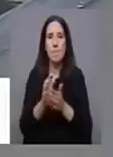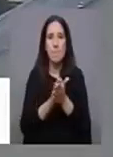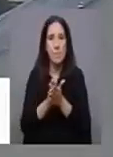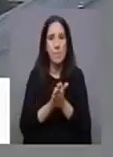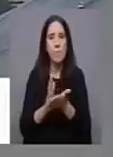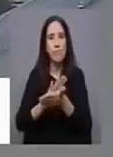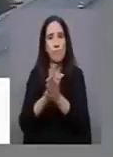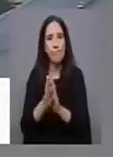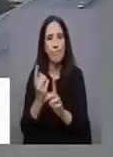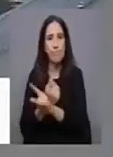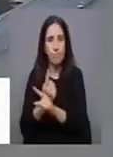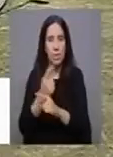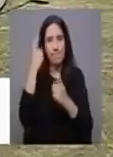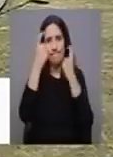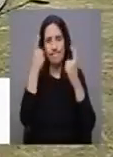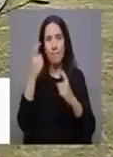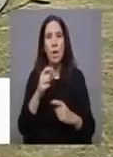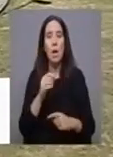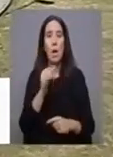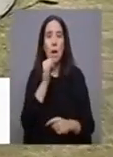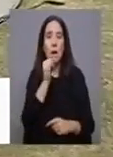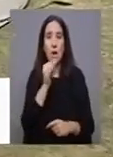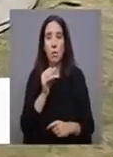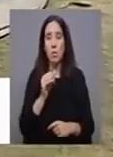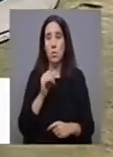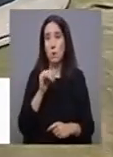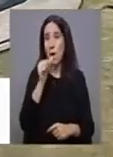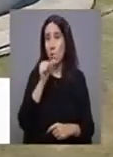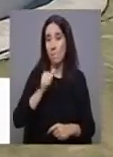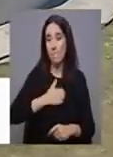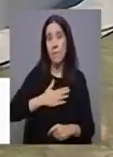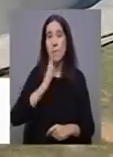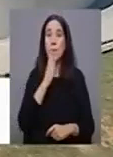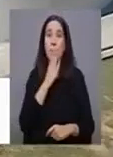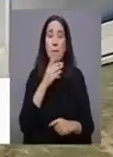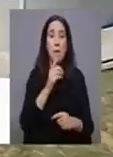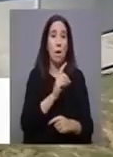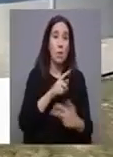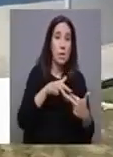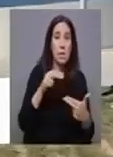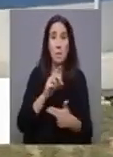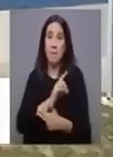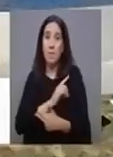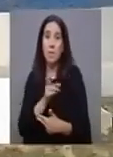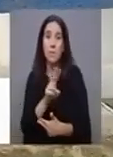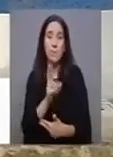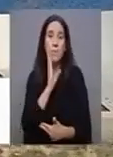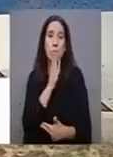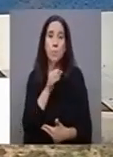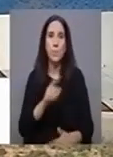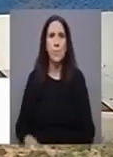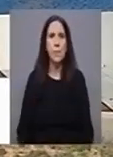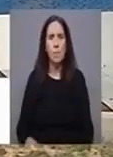considerada. A Águas do Algarve diz que tudo depende do interesse das autarquias e dos privados. É porque não o setor agrícola, é porque não o